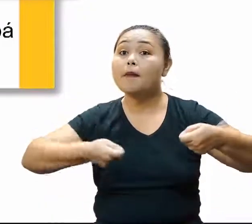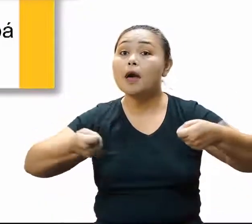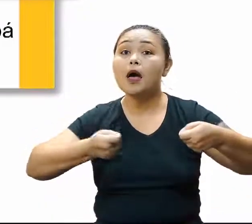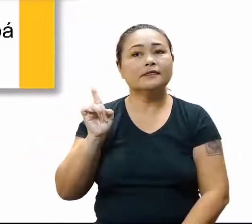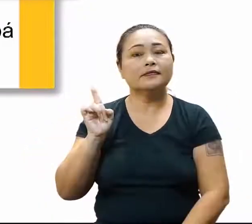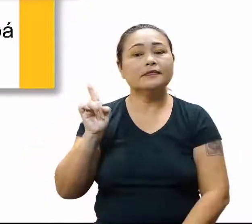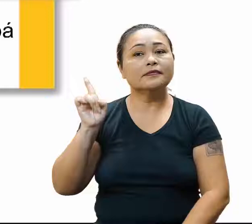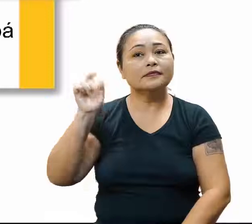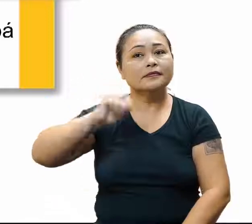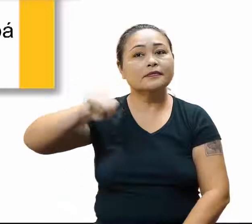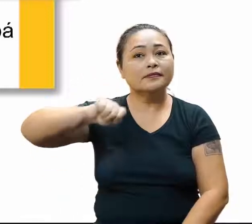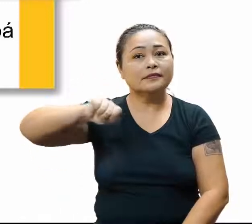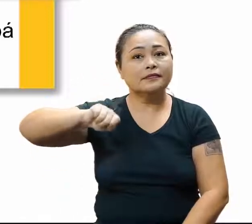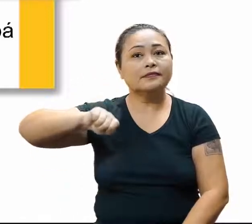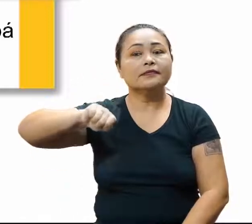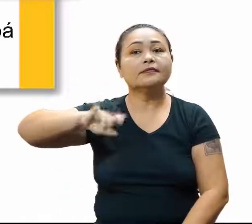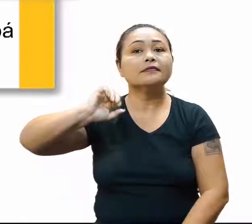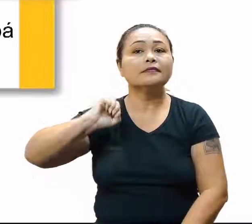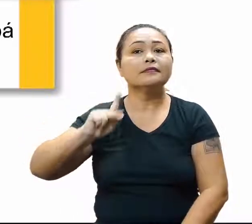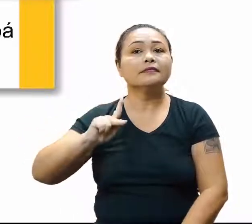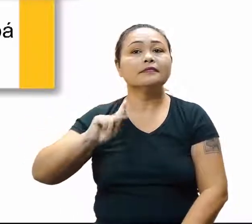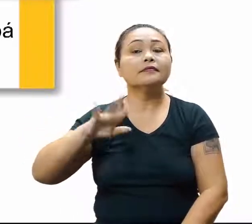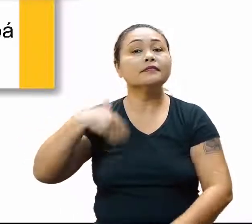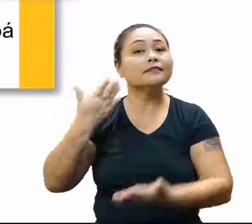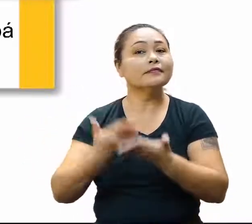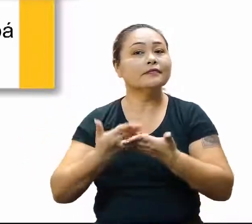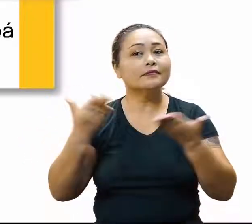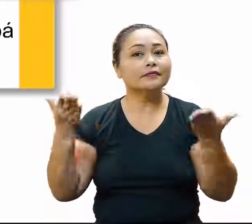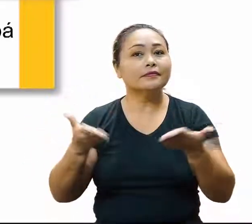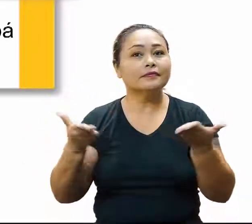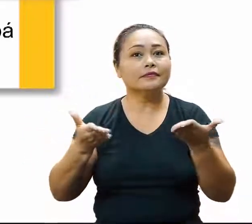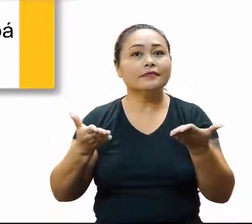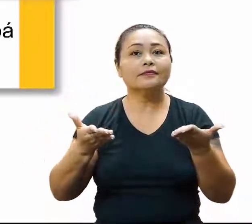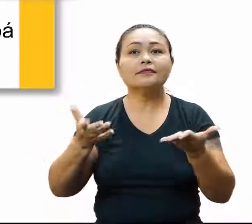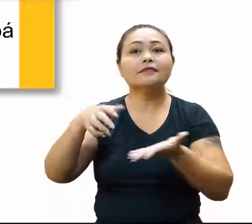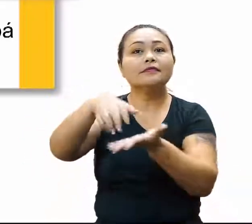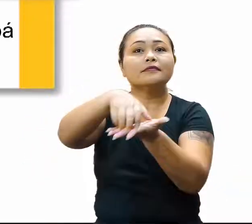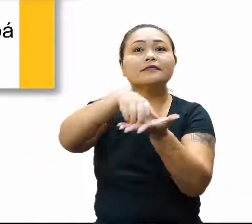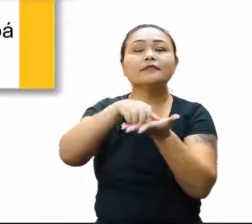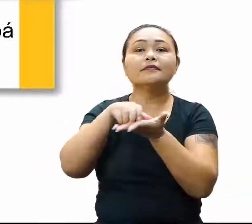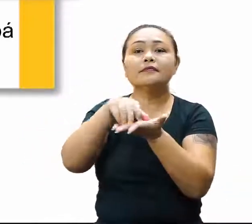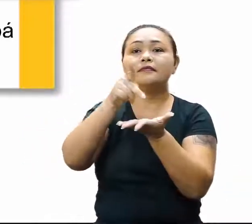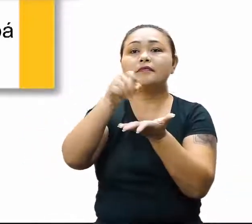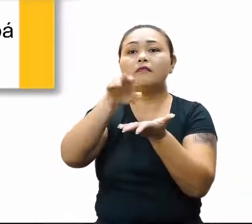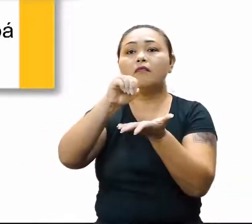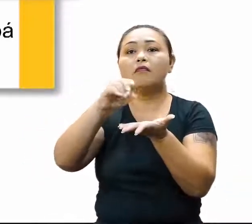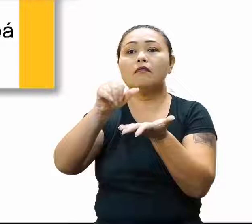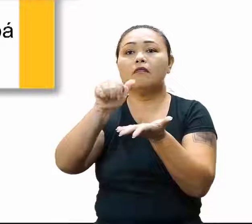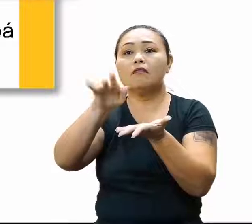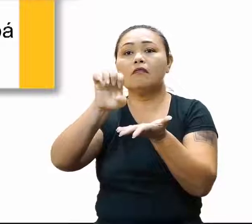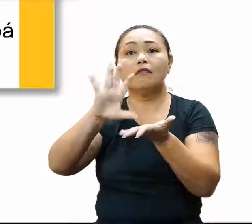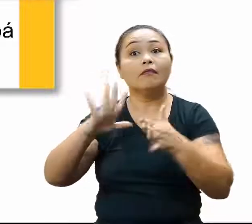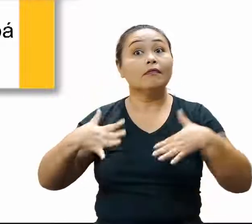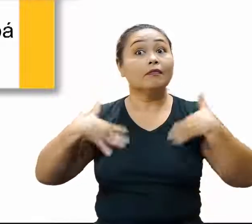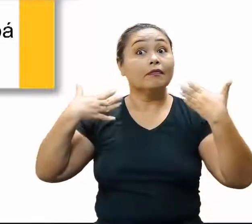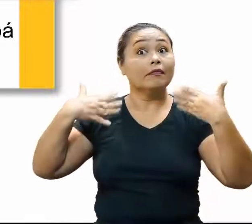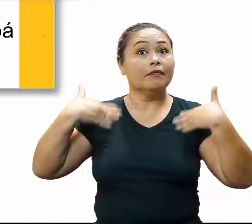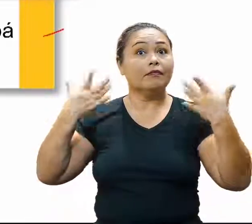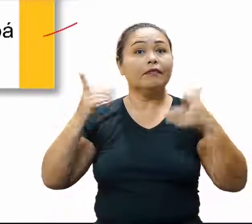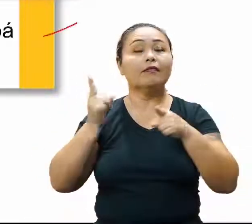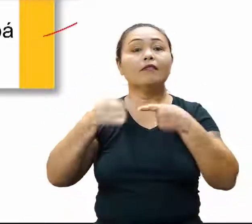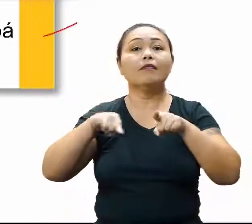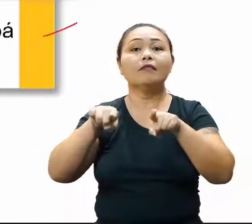do Guaporé. Então, na aula de hoje, iremos trabalhar o Arraial de Pouso Alegre, assim como também Lavras